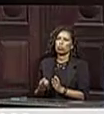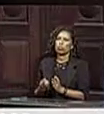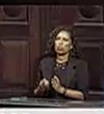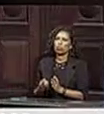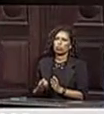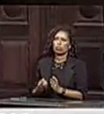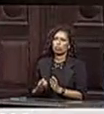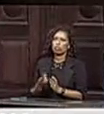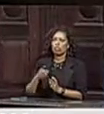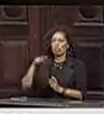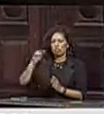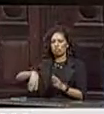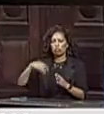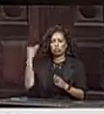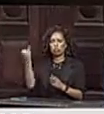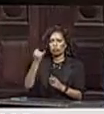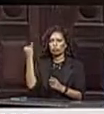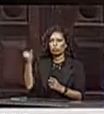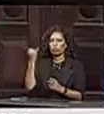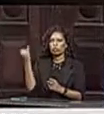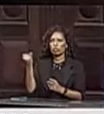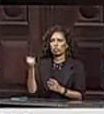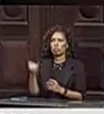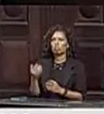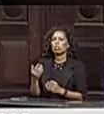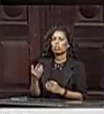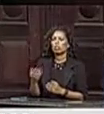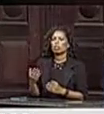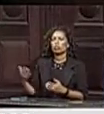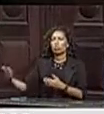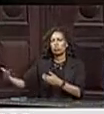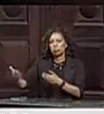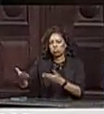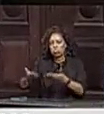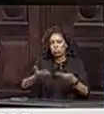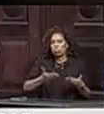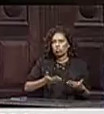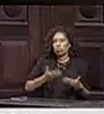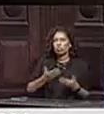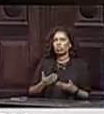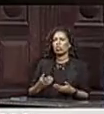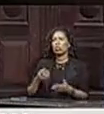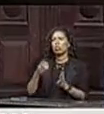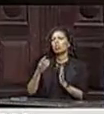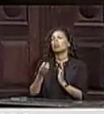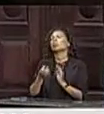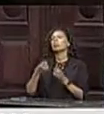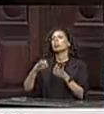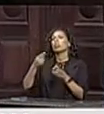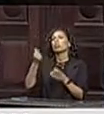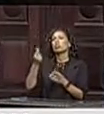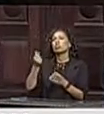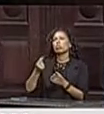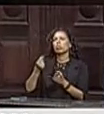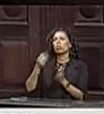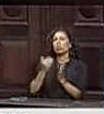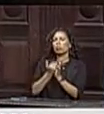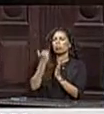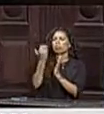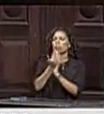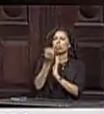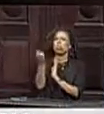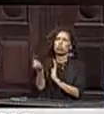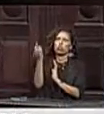que tenhamos aqui que acolher esse percentual, porque se fala em alavancar